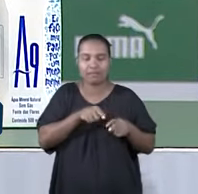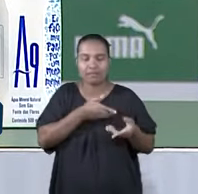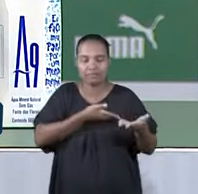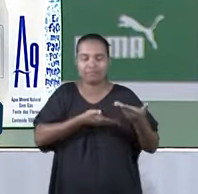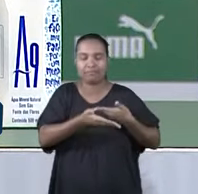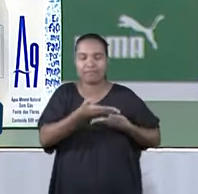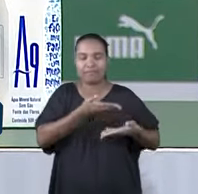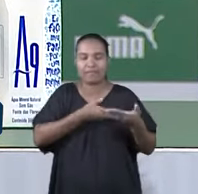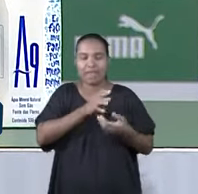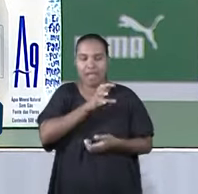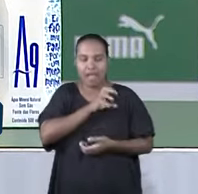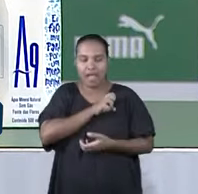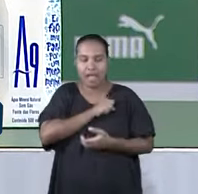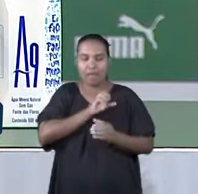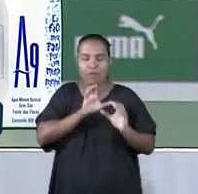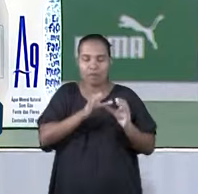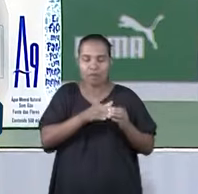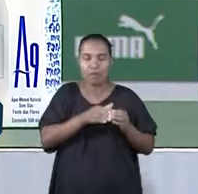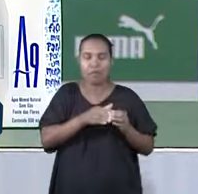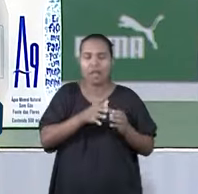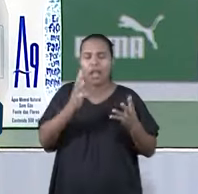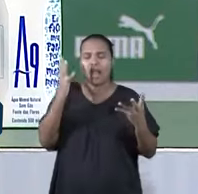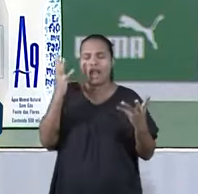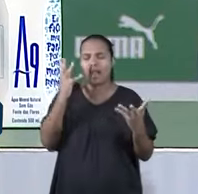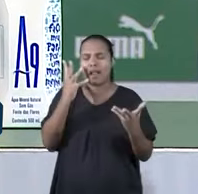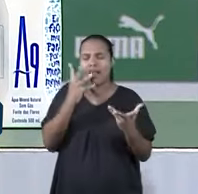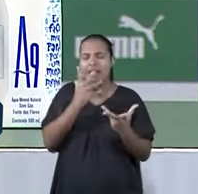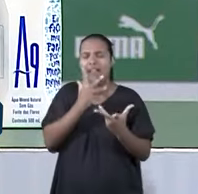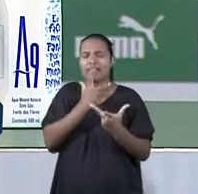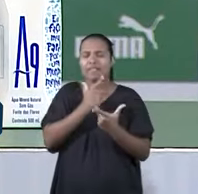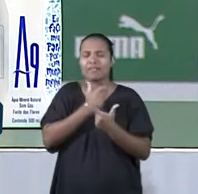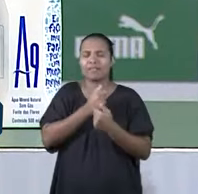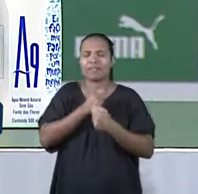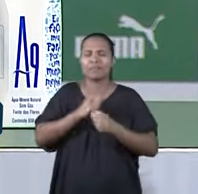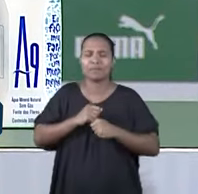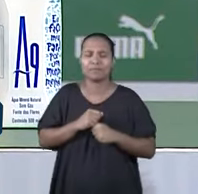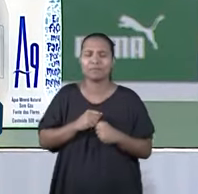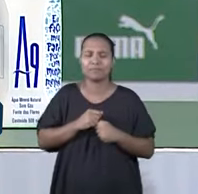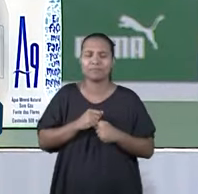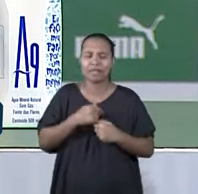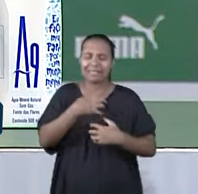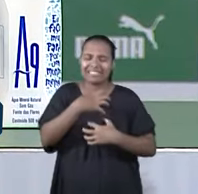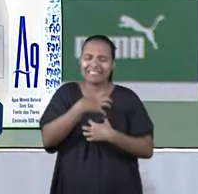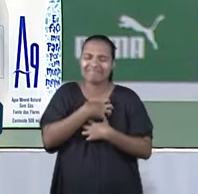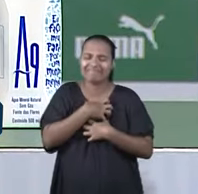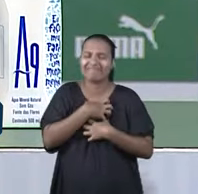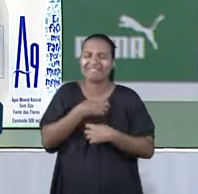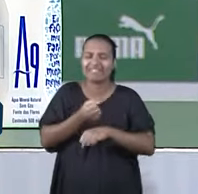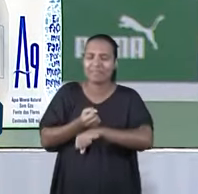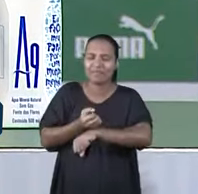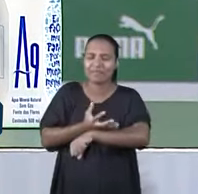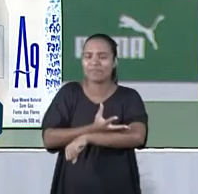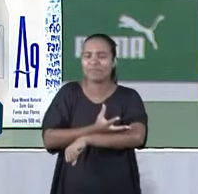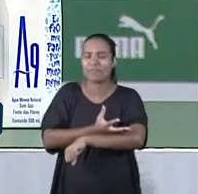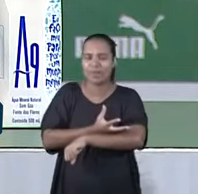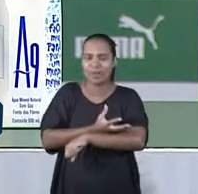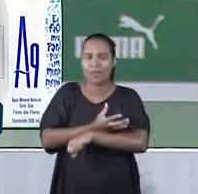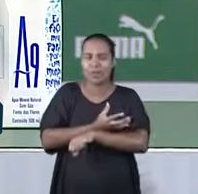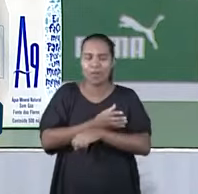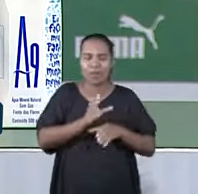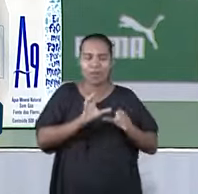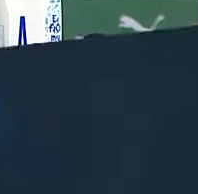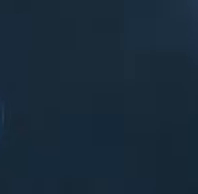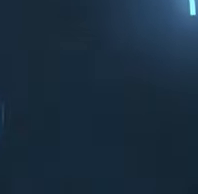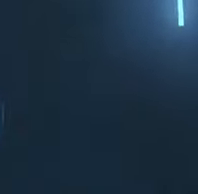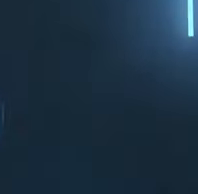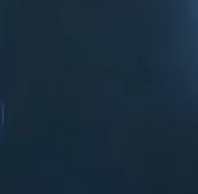foi muito lindo o que fizeram e que me comoveram e muito a minha comissão técnica e